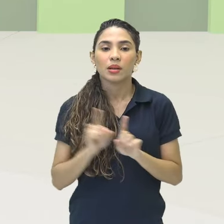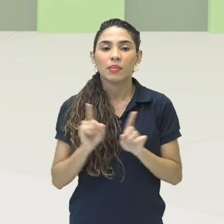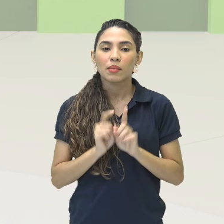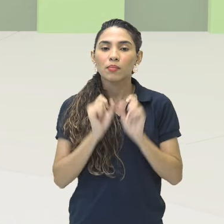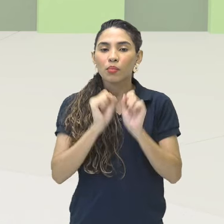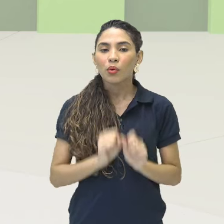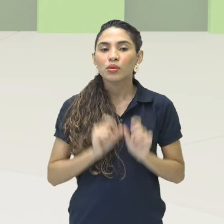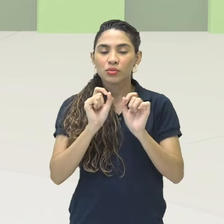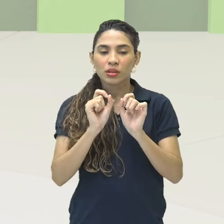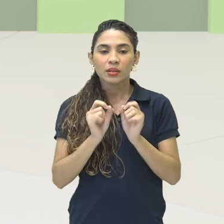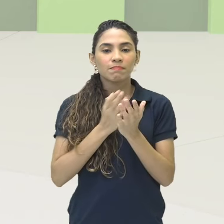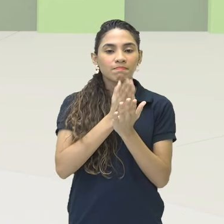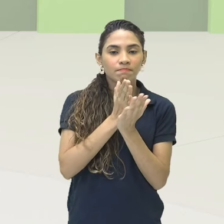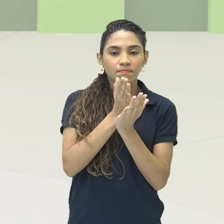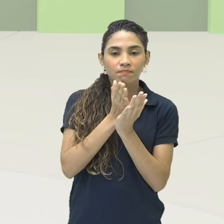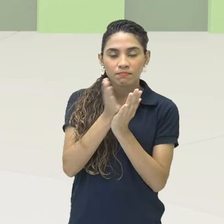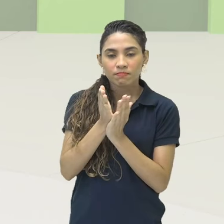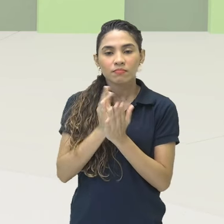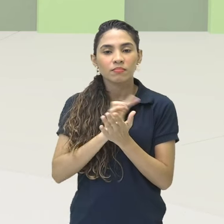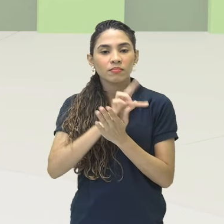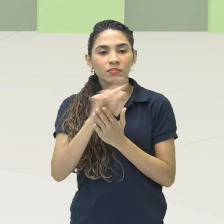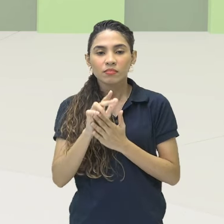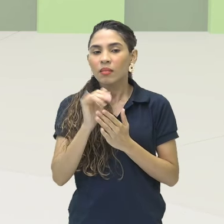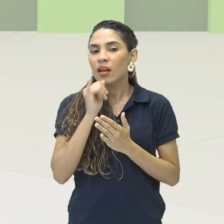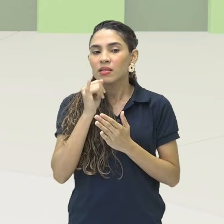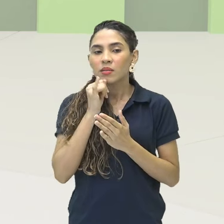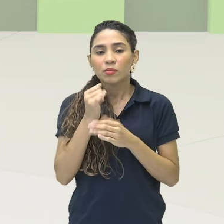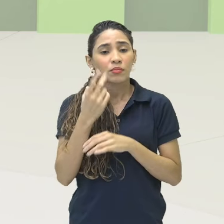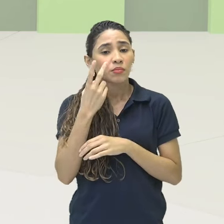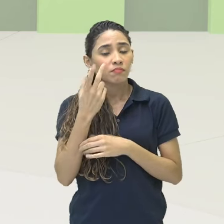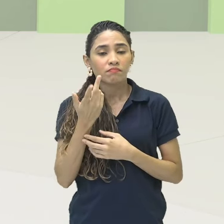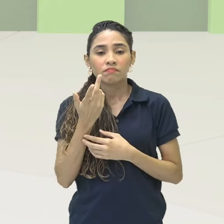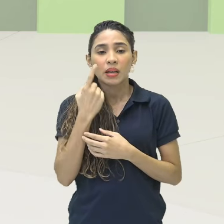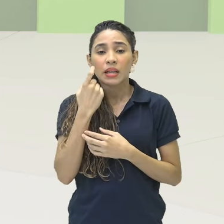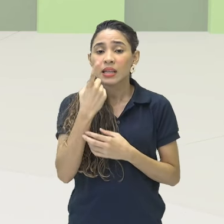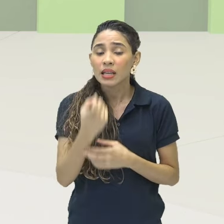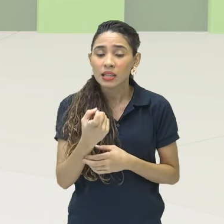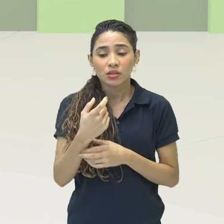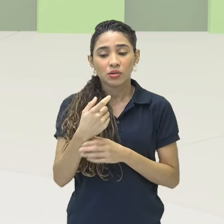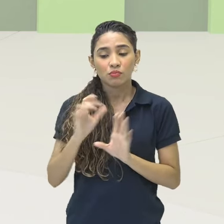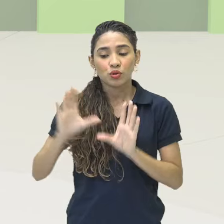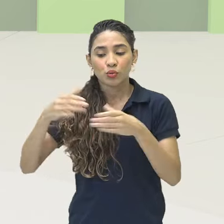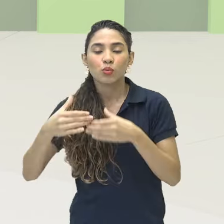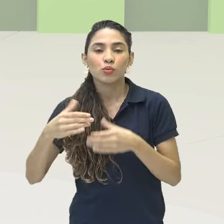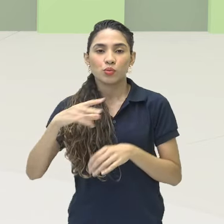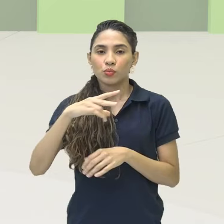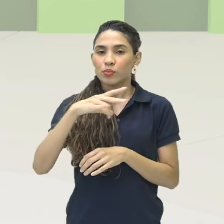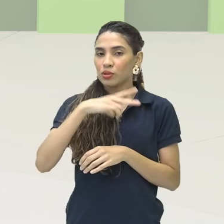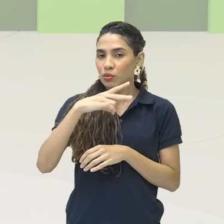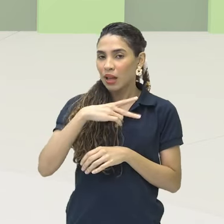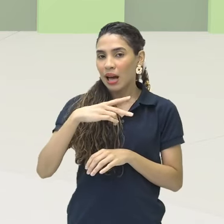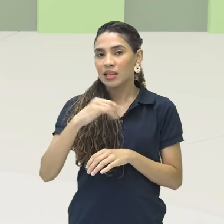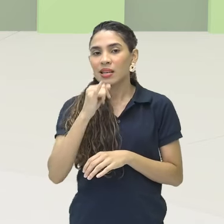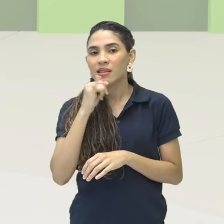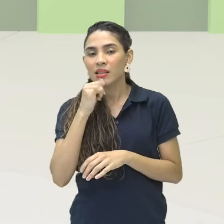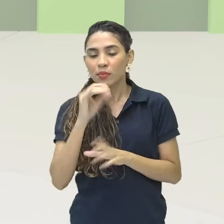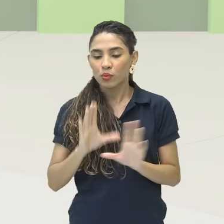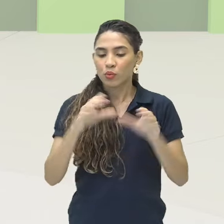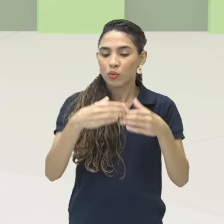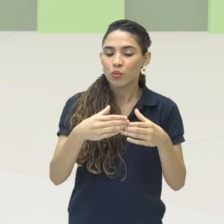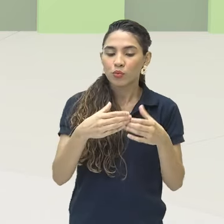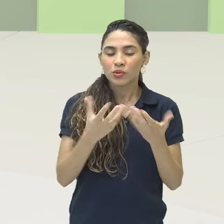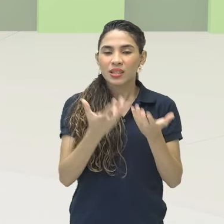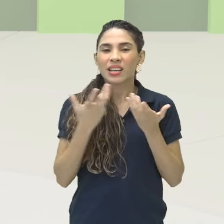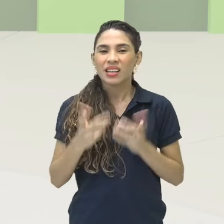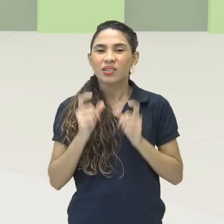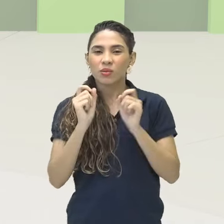pode ser direcionado para a satisfação de interesses de pequenos grupos, né? Aqueles pequenos grupos que eles